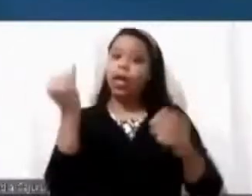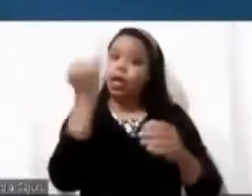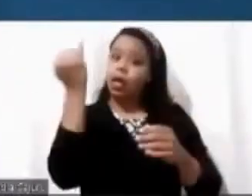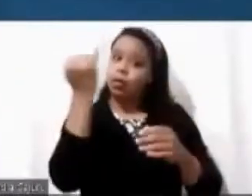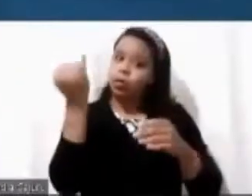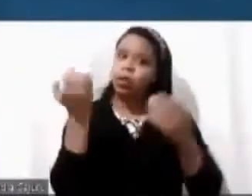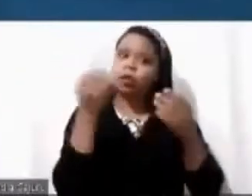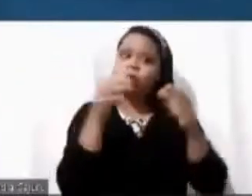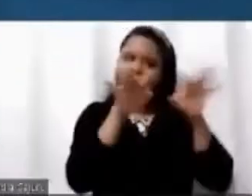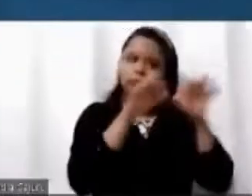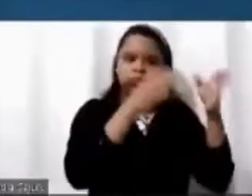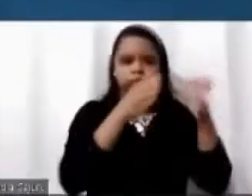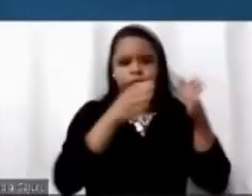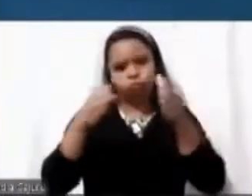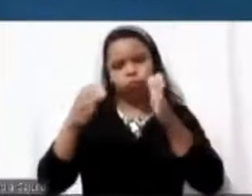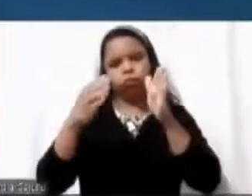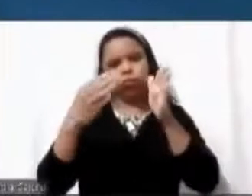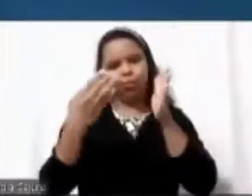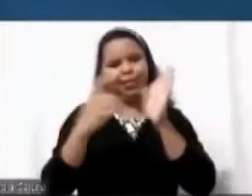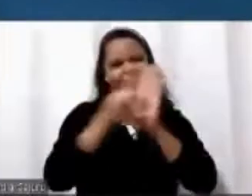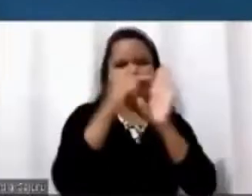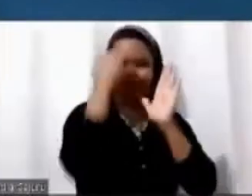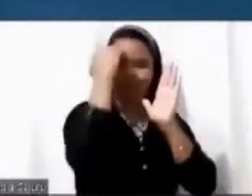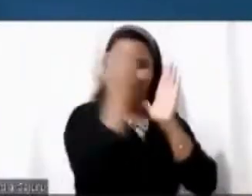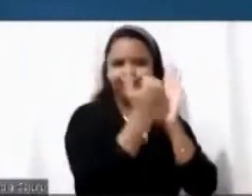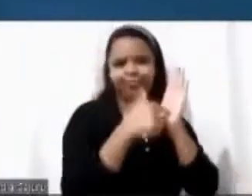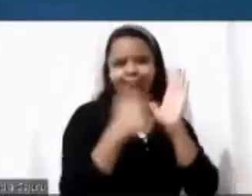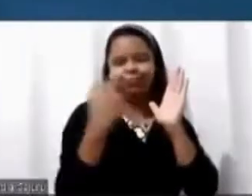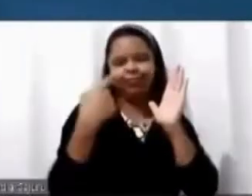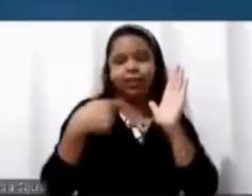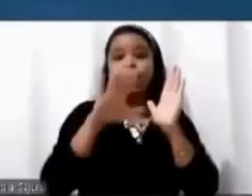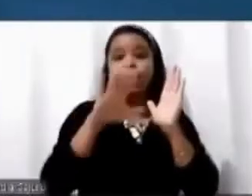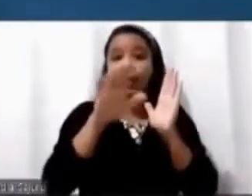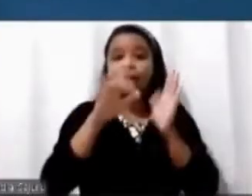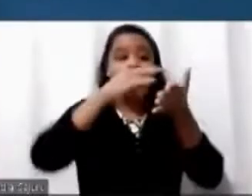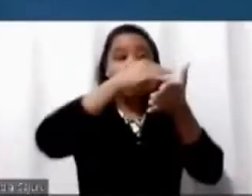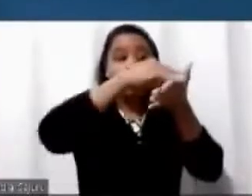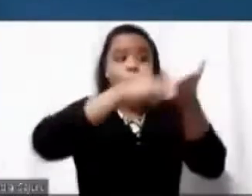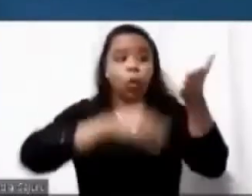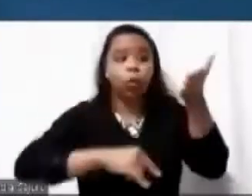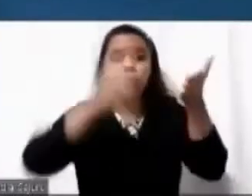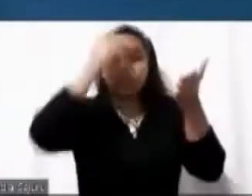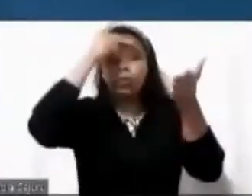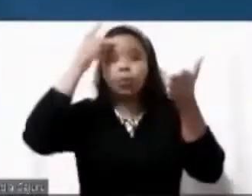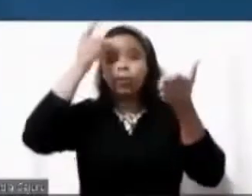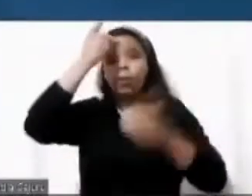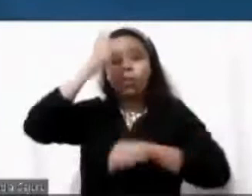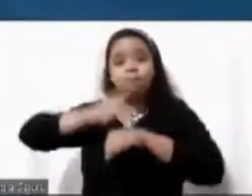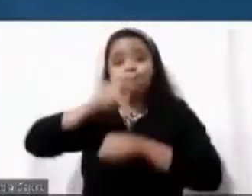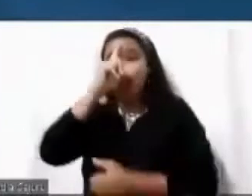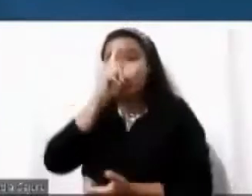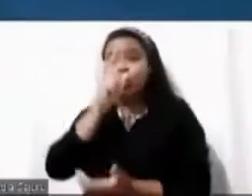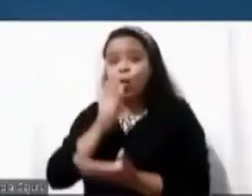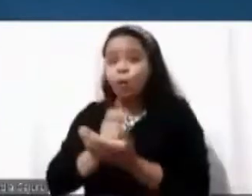atendimento. Então, existem protocolos. Isso sim. Agora, padronizar um formulário e dizer que se aquilo ali, alguma coisa